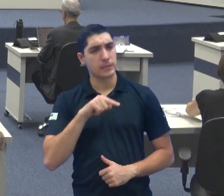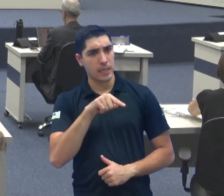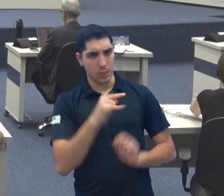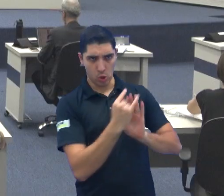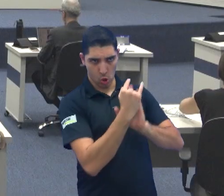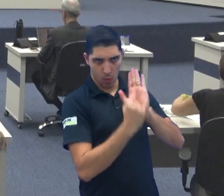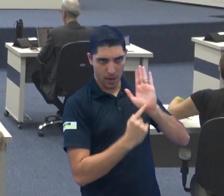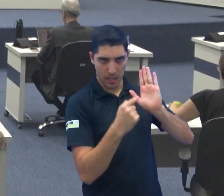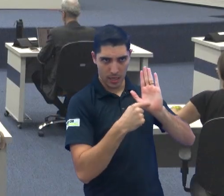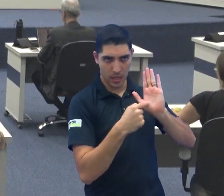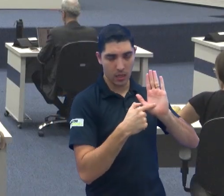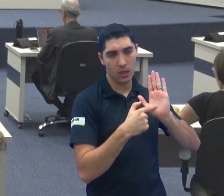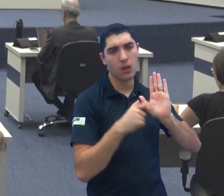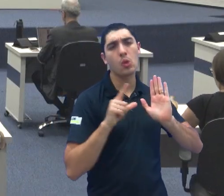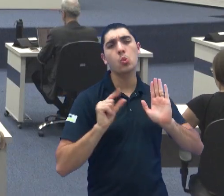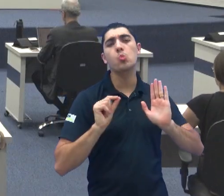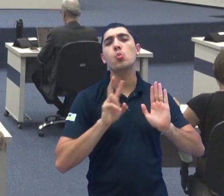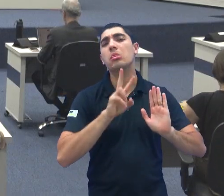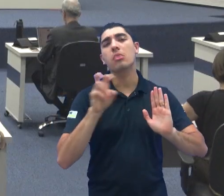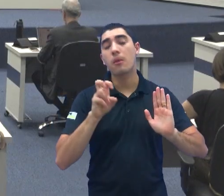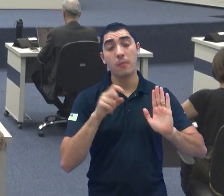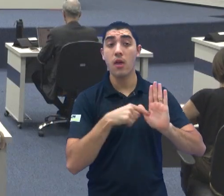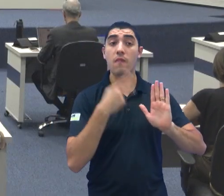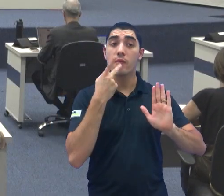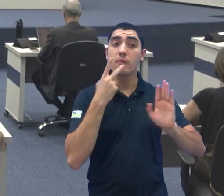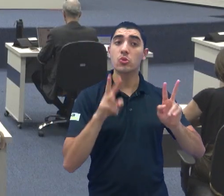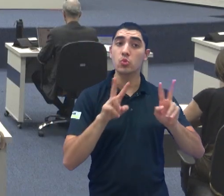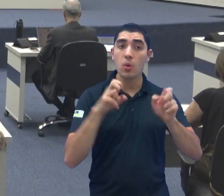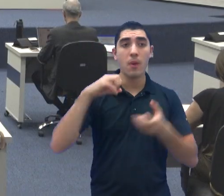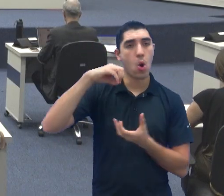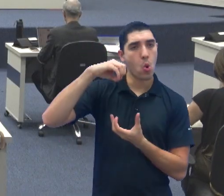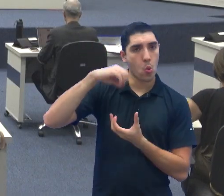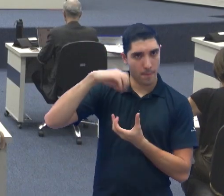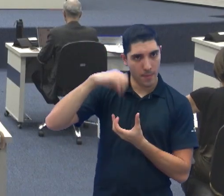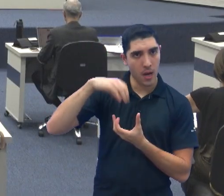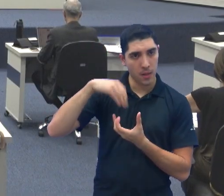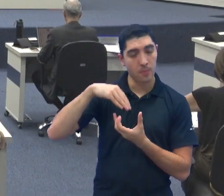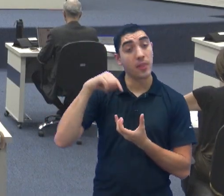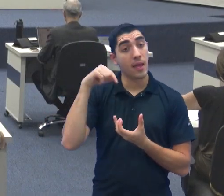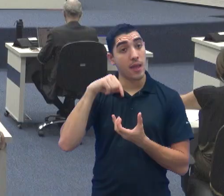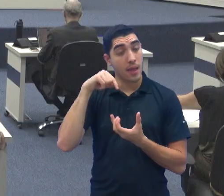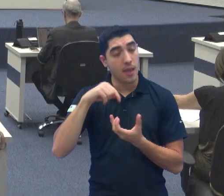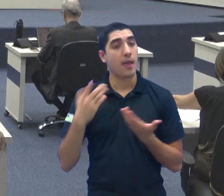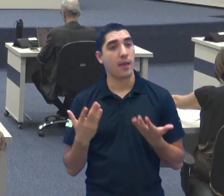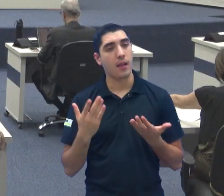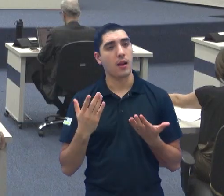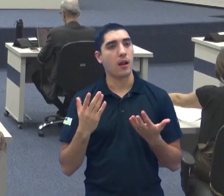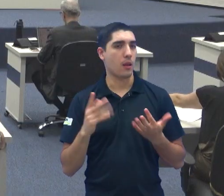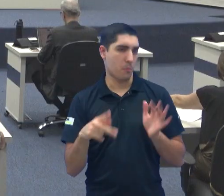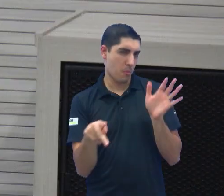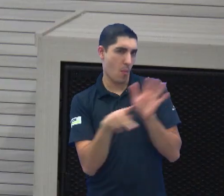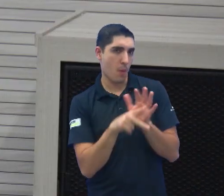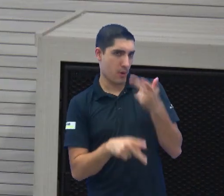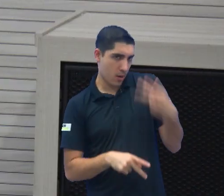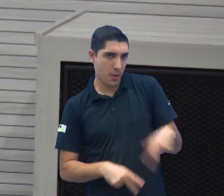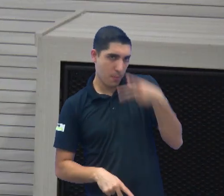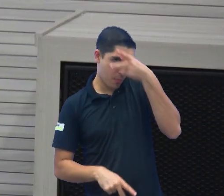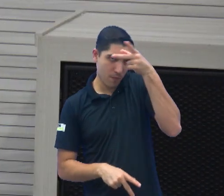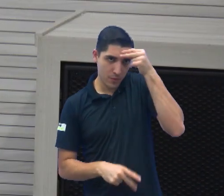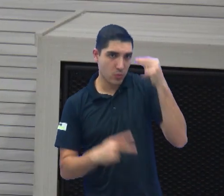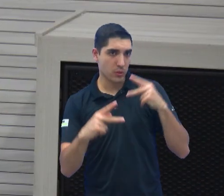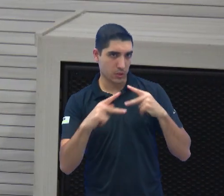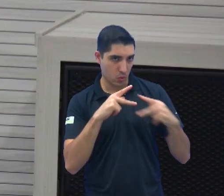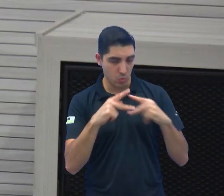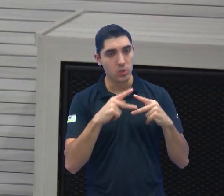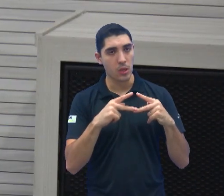trata da Urban, urbanizadora municipal, que é aí da Prefeitura de São José dos Campos, tem uma